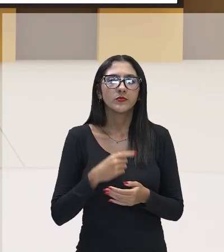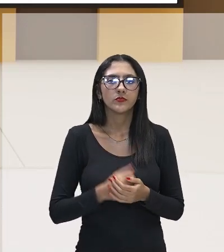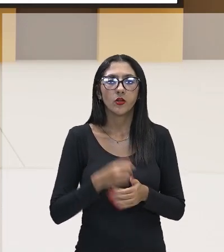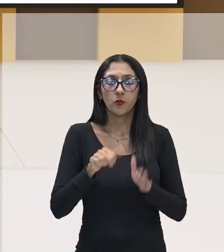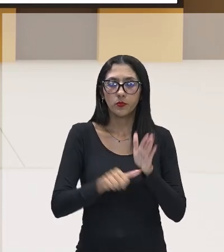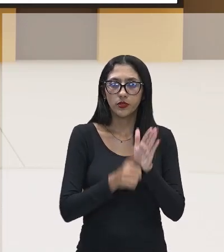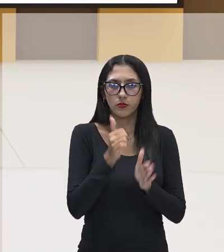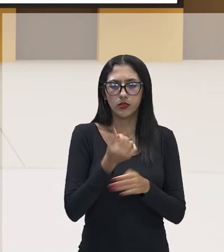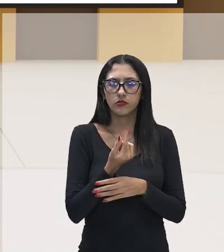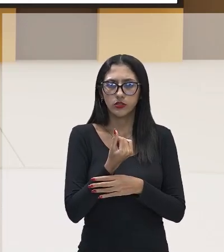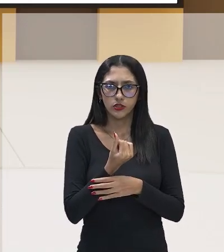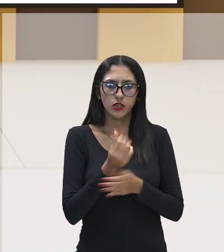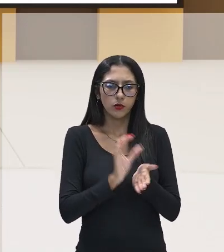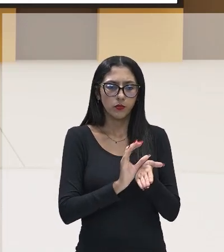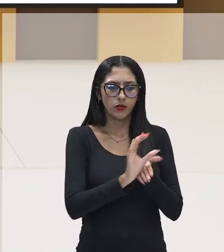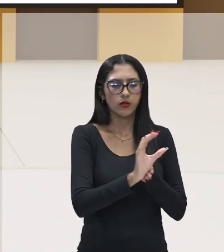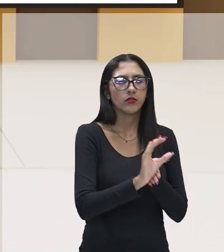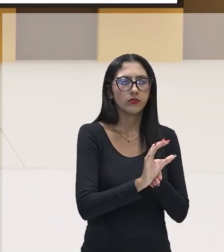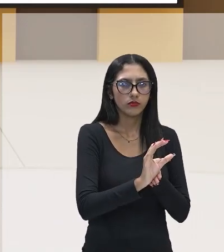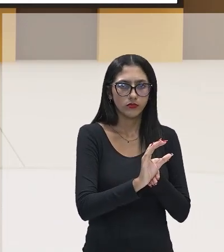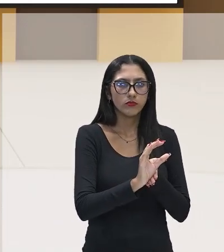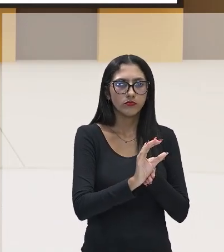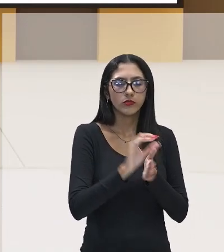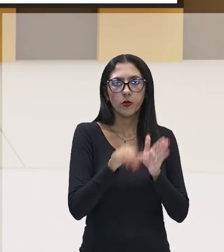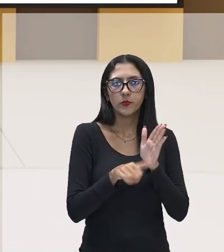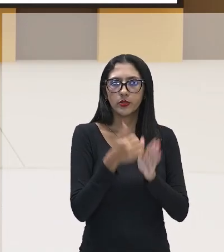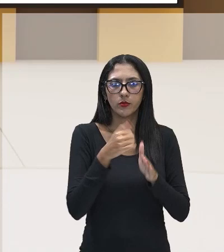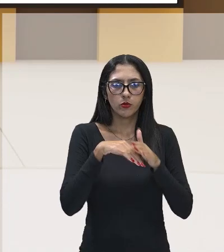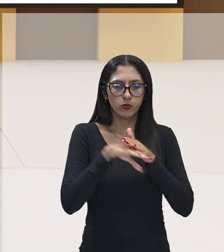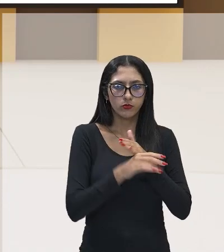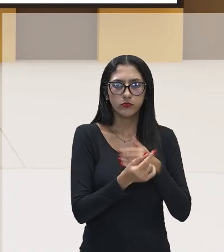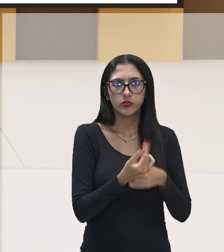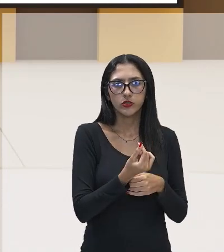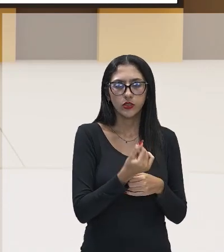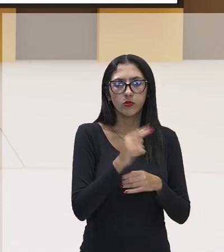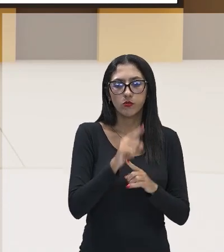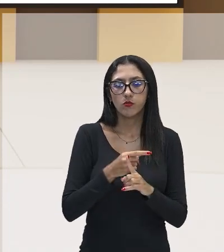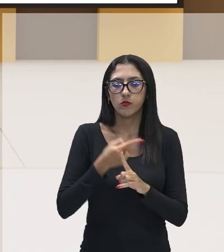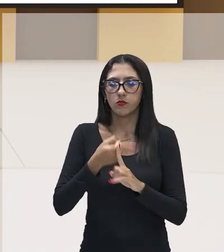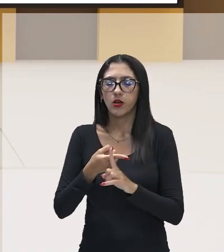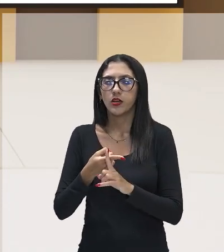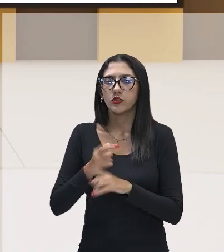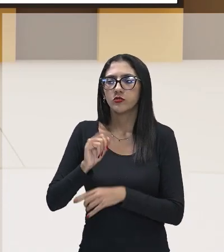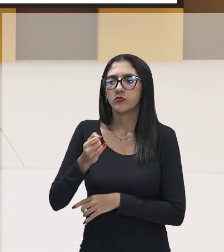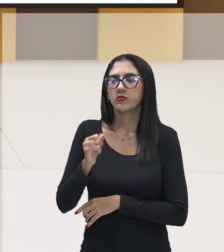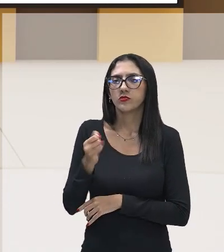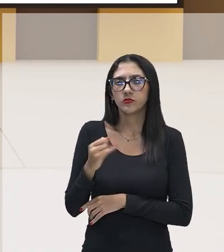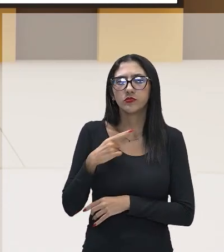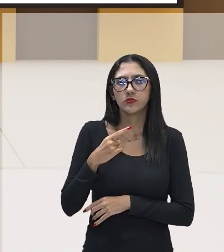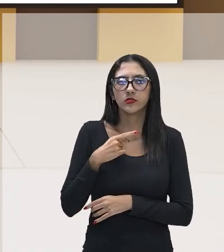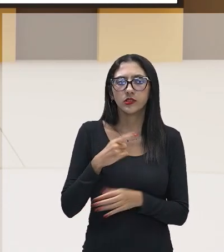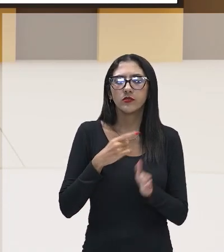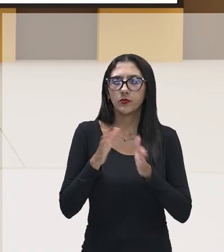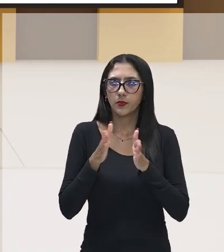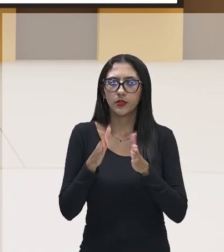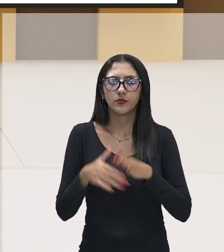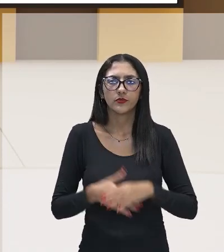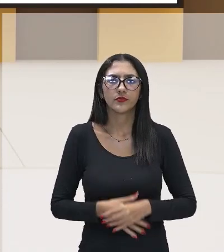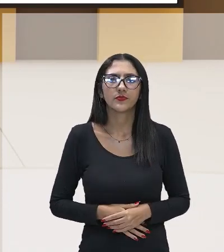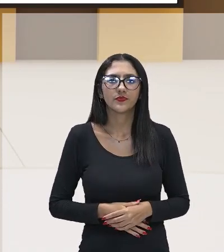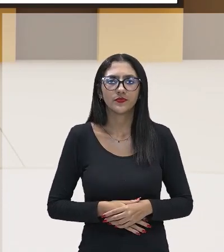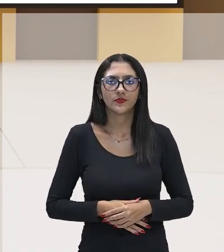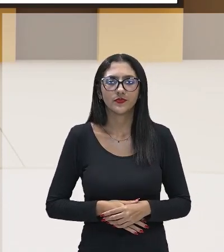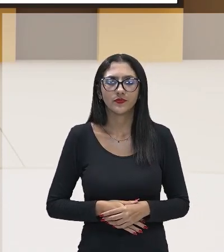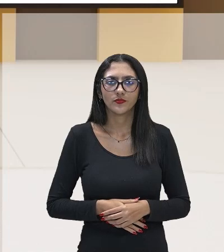o valor do capital inicial que você investiu, juntamente com os juros obtidos após essa transação.